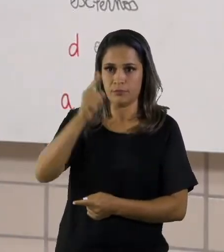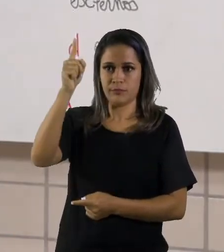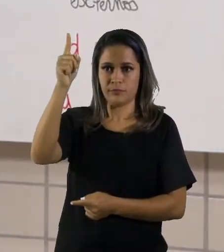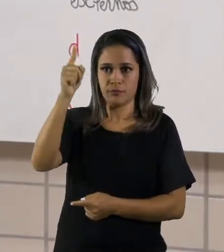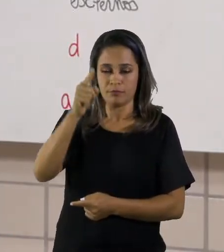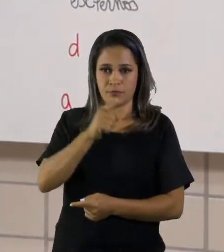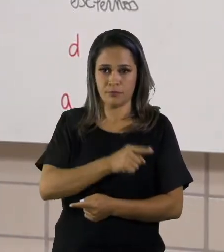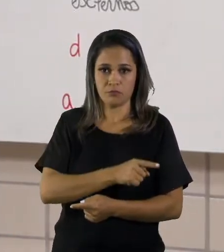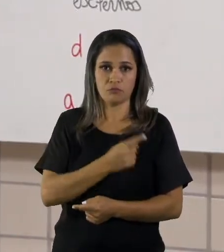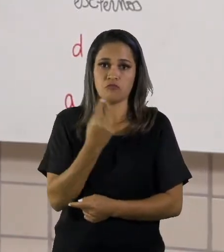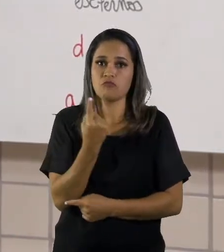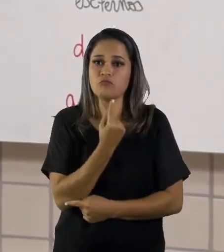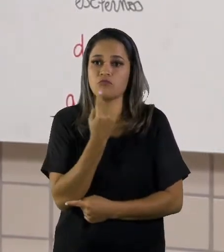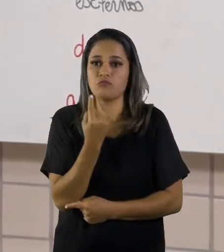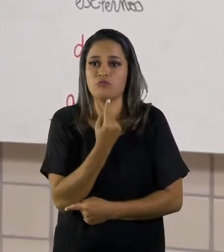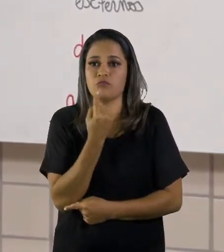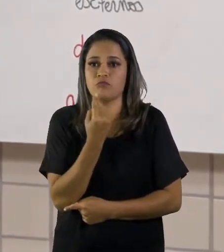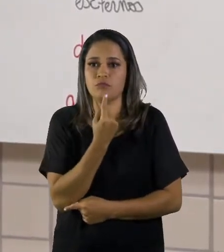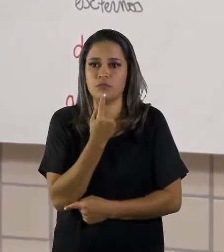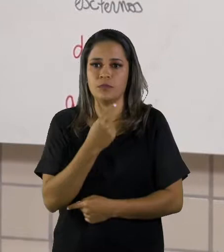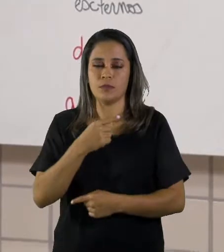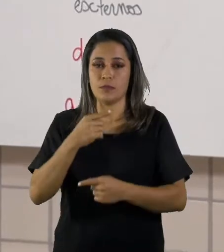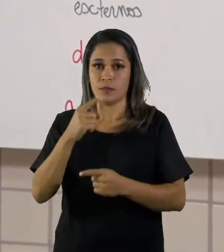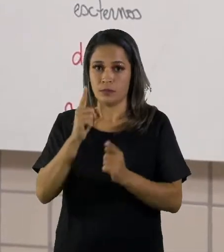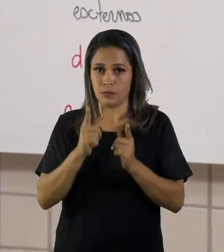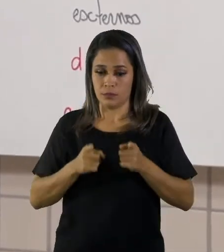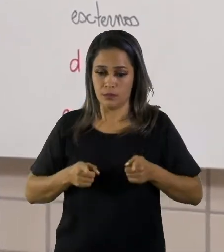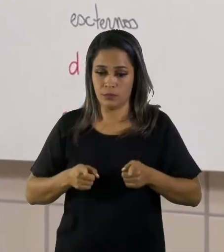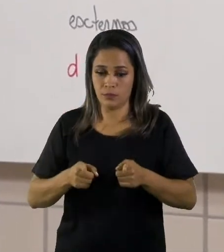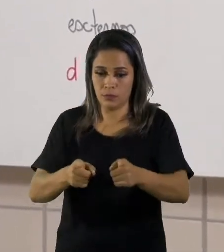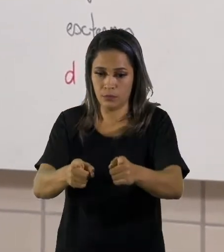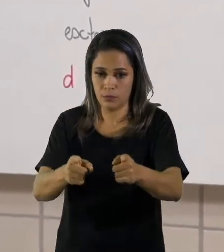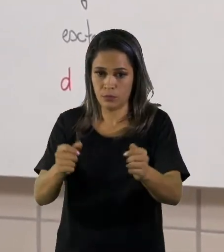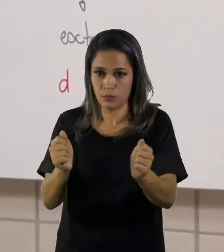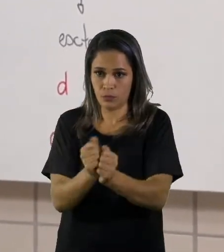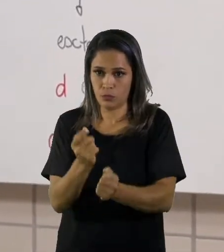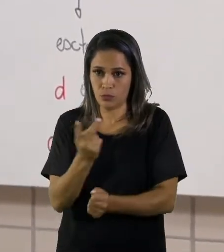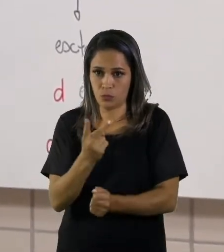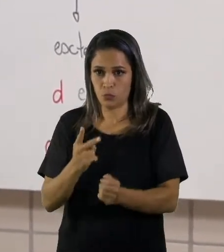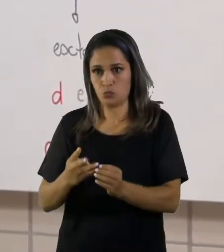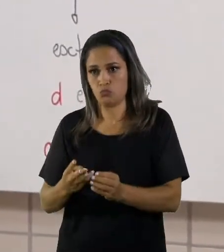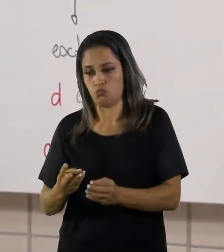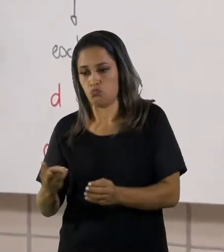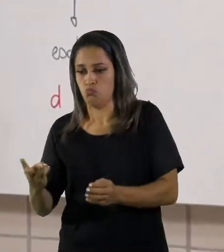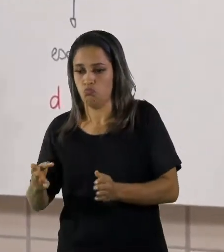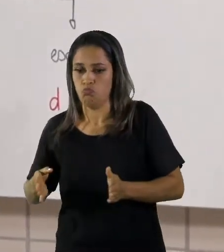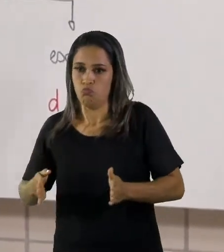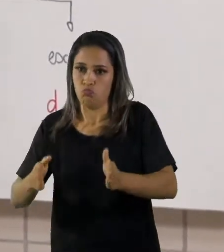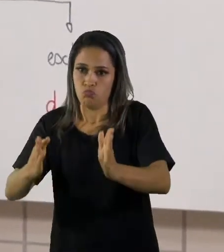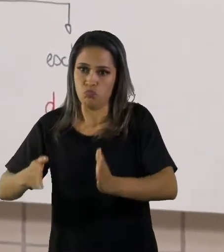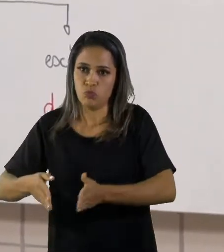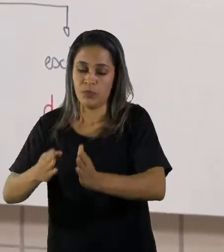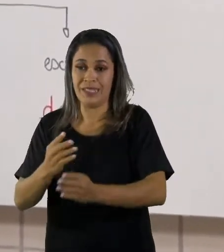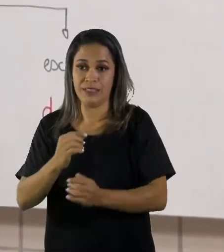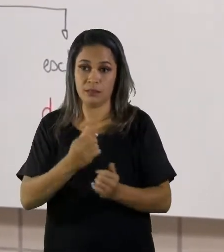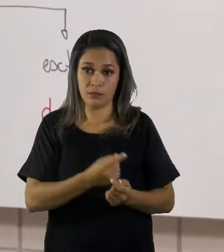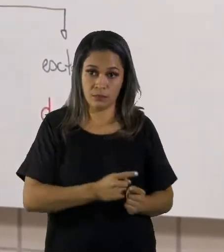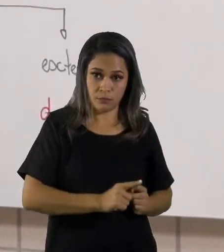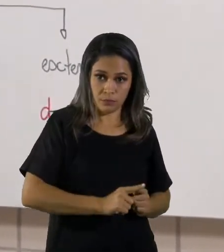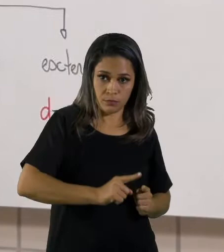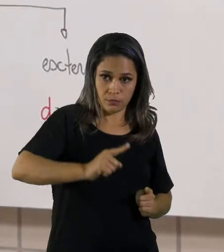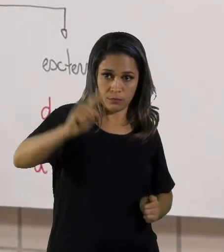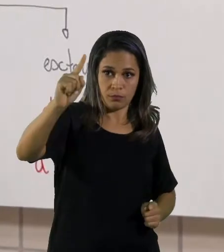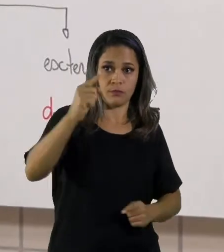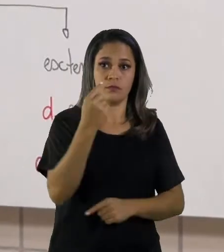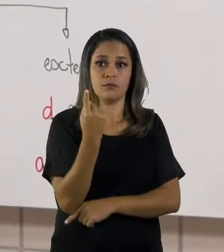não tem companhia. As paralelas trabalham de duas ou mais. A transversal, nesse exemplo,